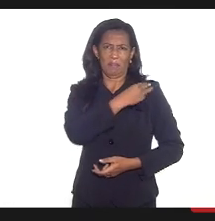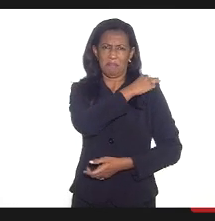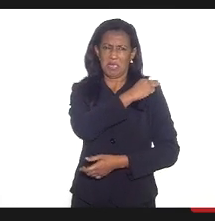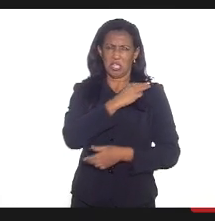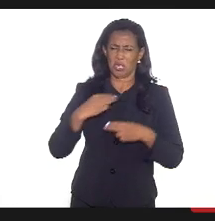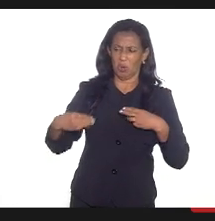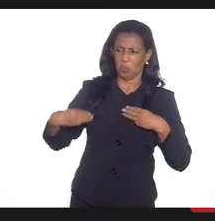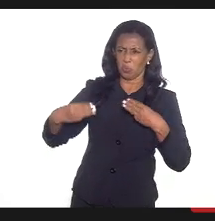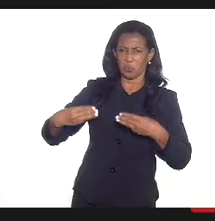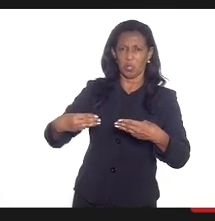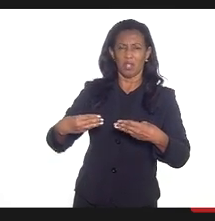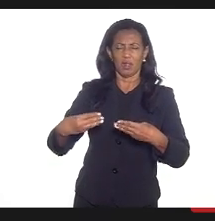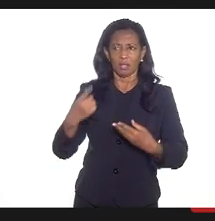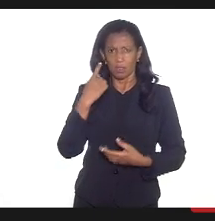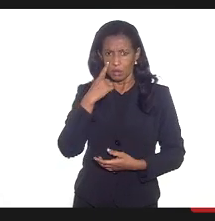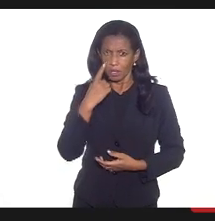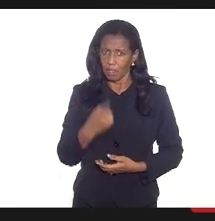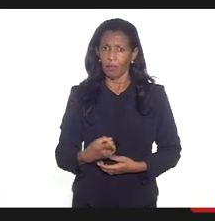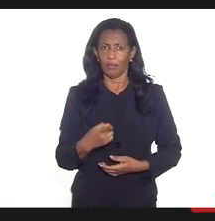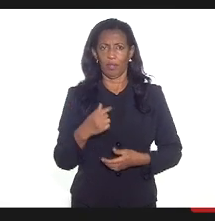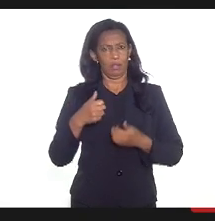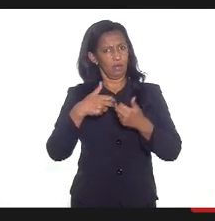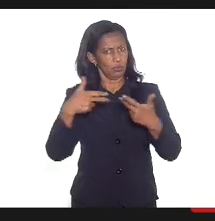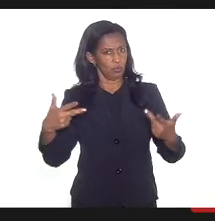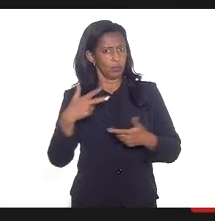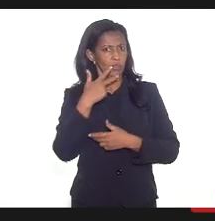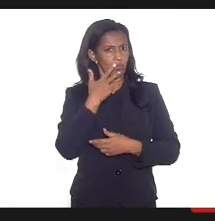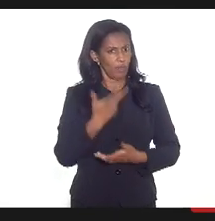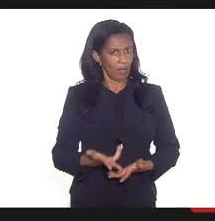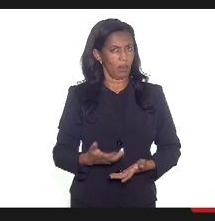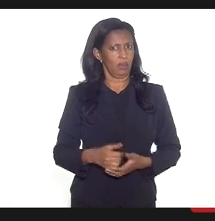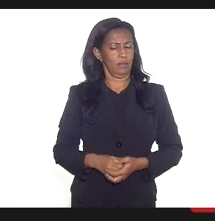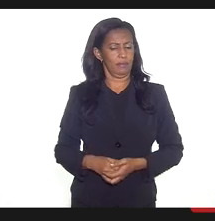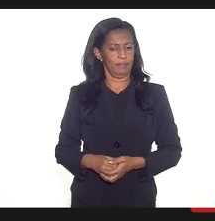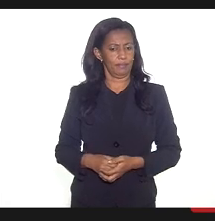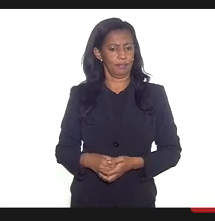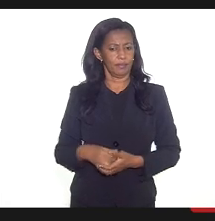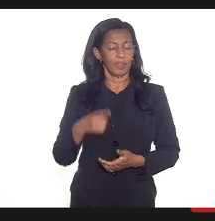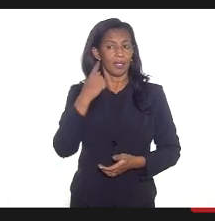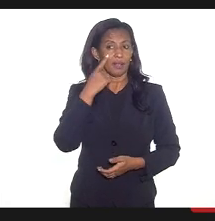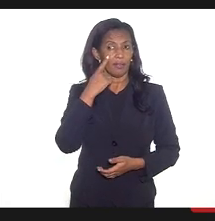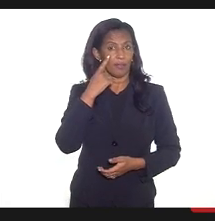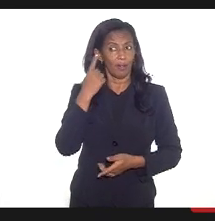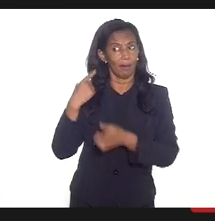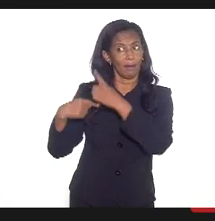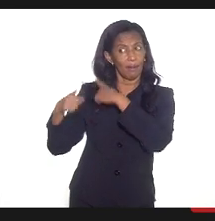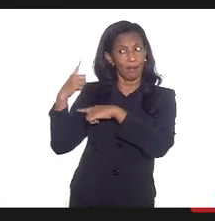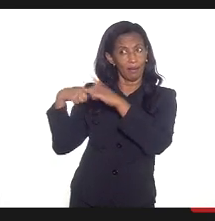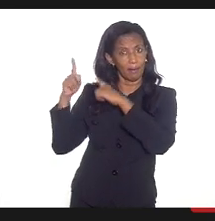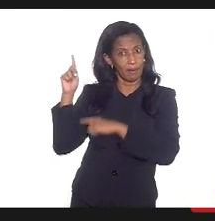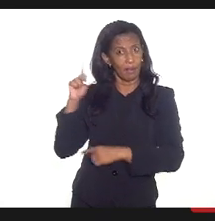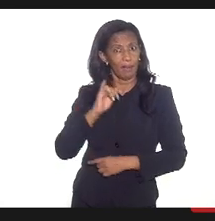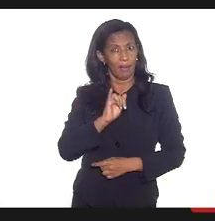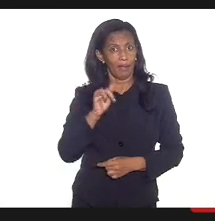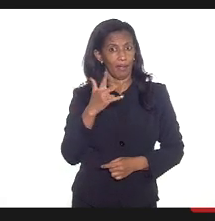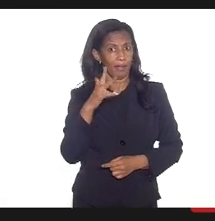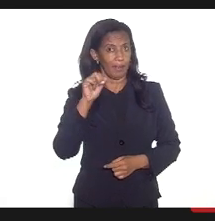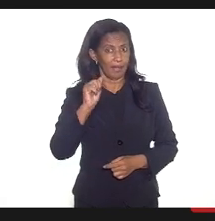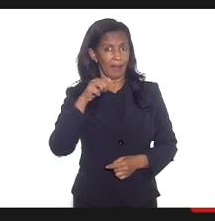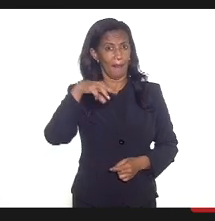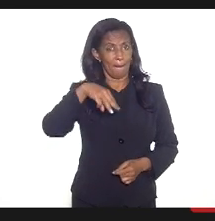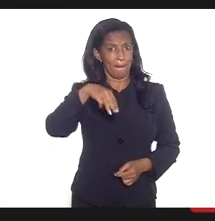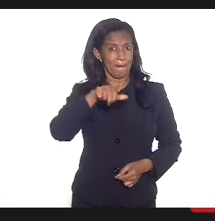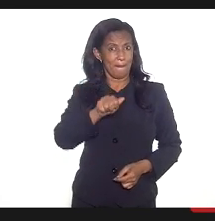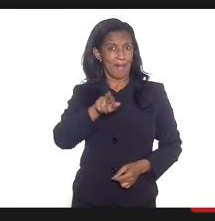questão, tem que rever as falas, né, rever o que falou lá da Ilha de Marajó, da questão